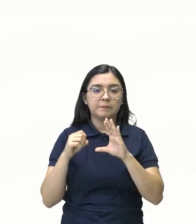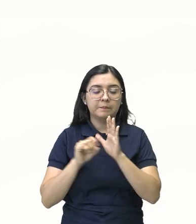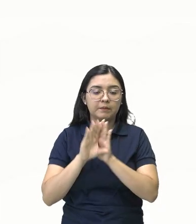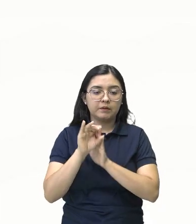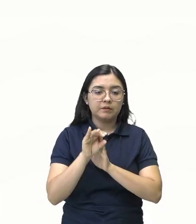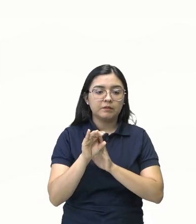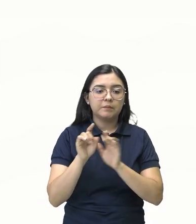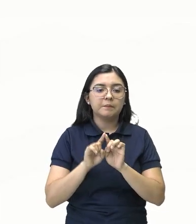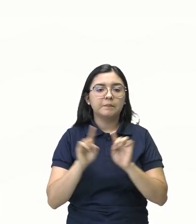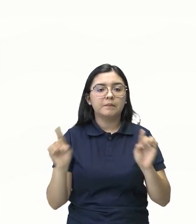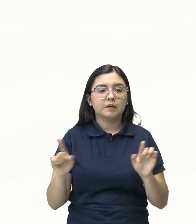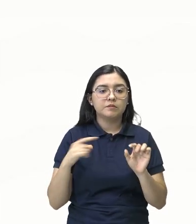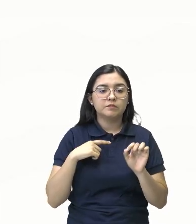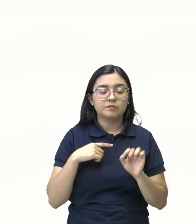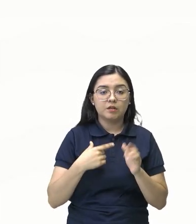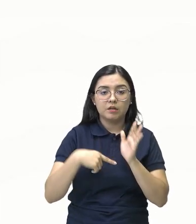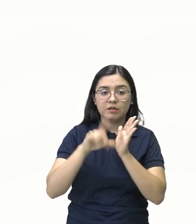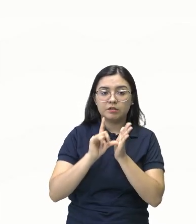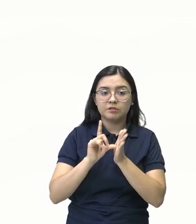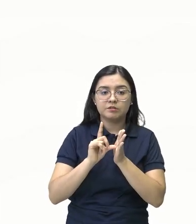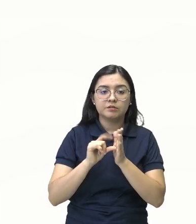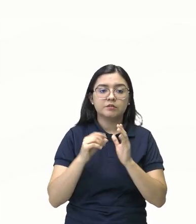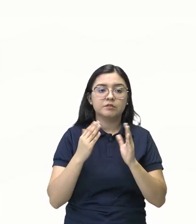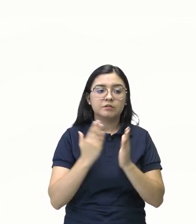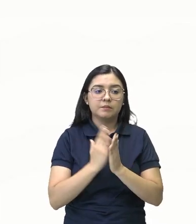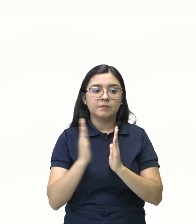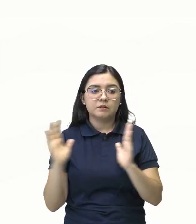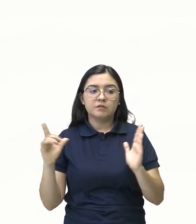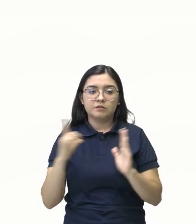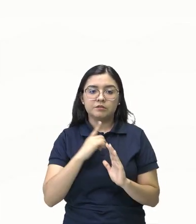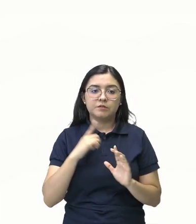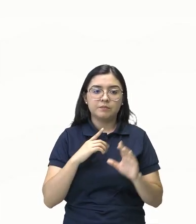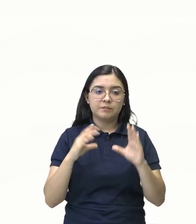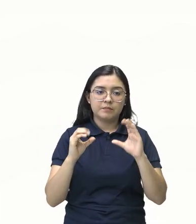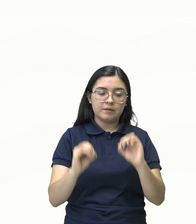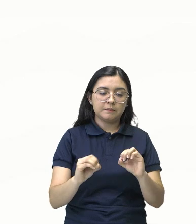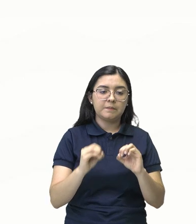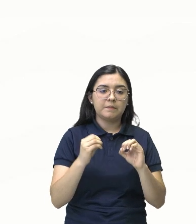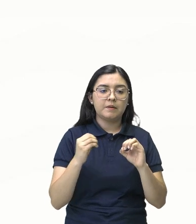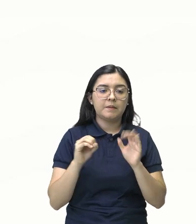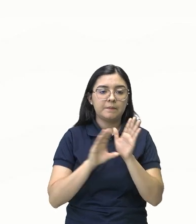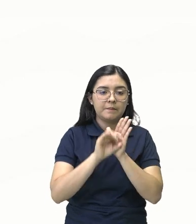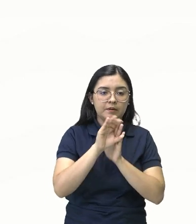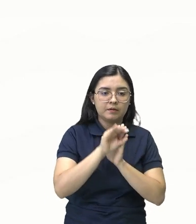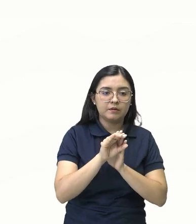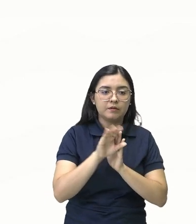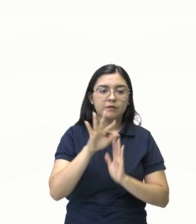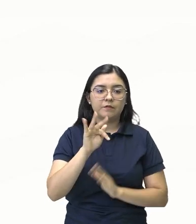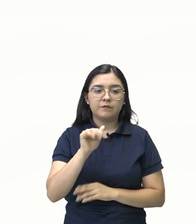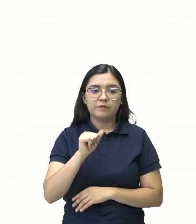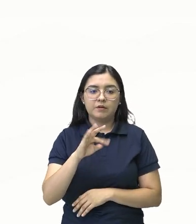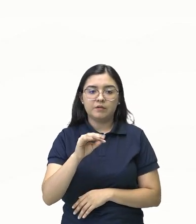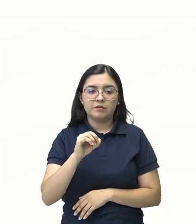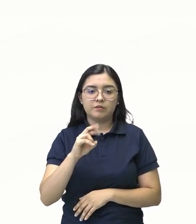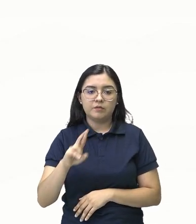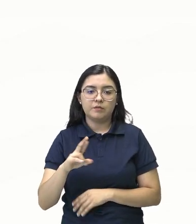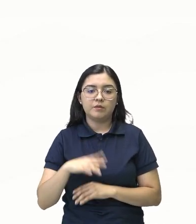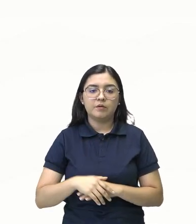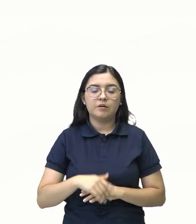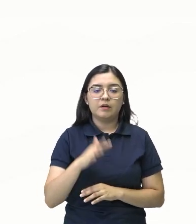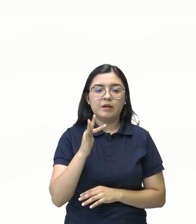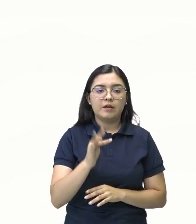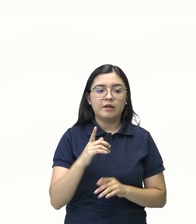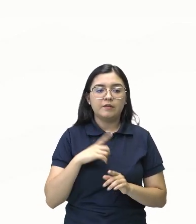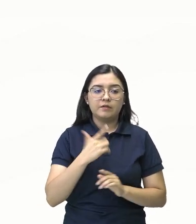que, inicialmente, né, nesse processo, nós tínhamos uma bactéria com o fator F e a outra com a